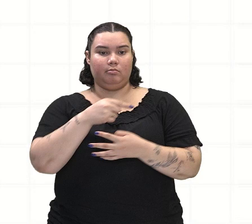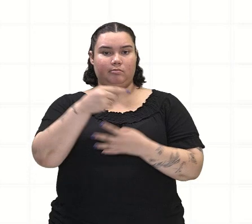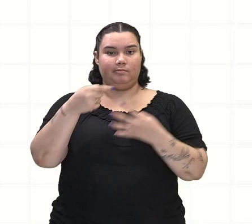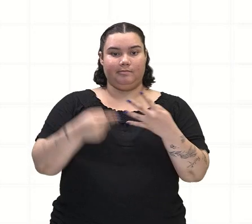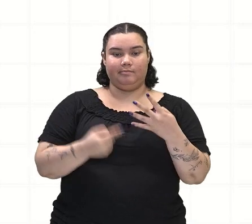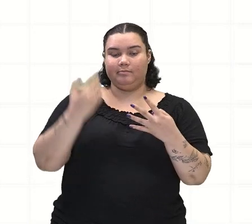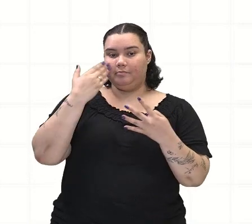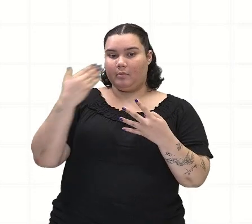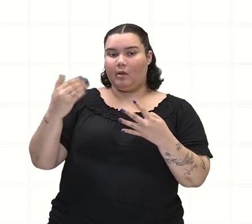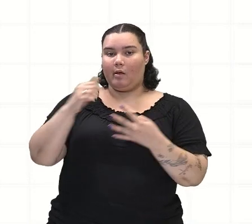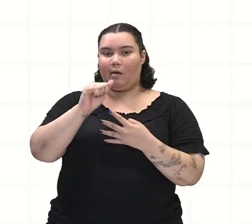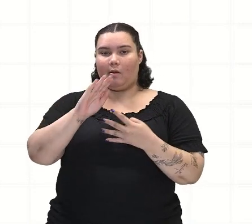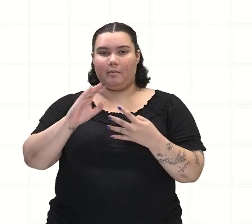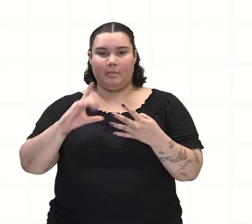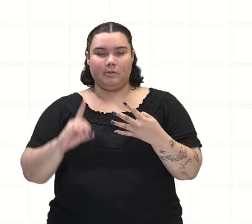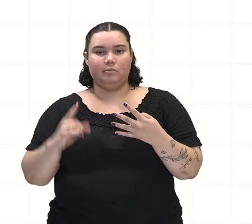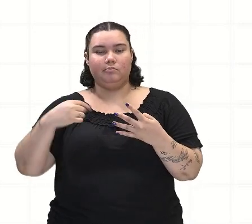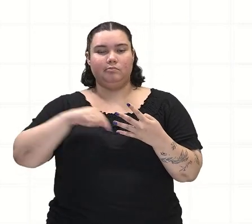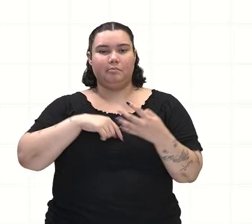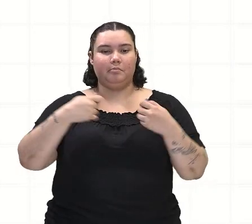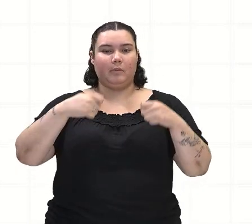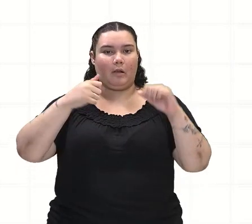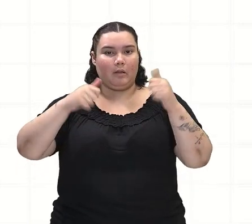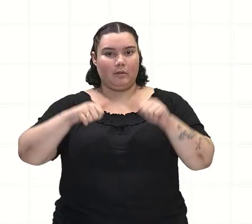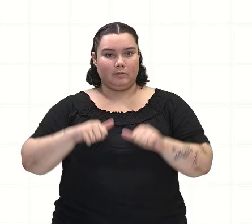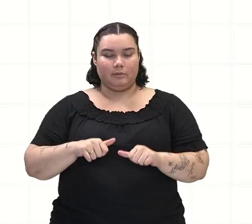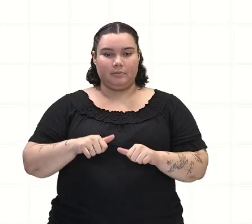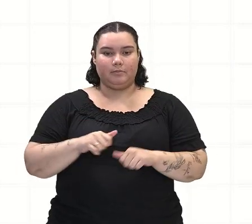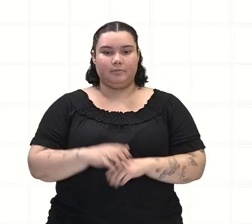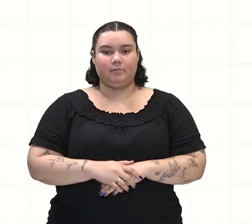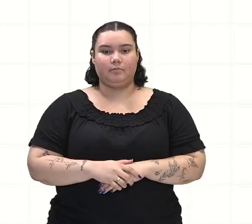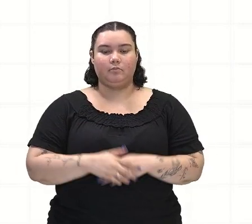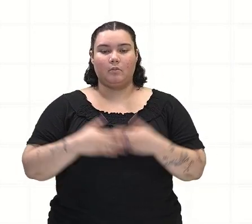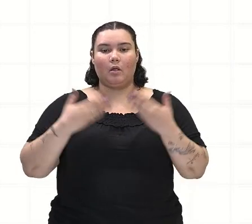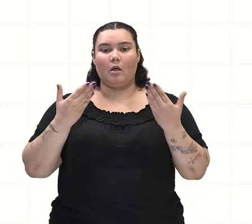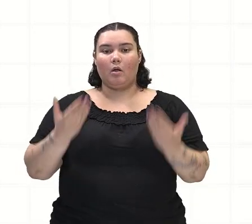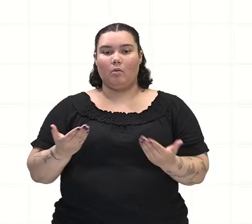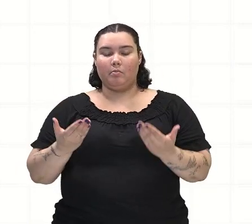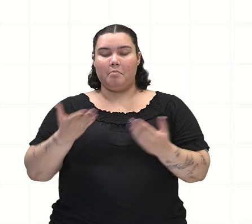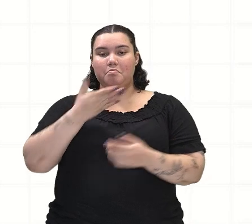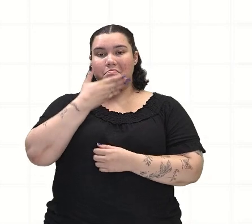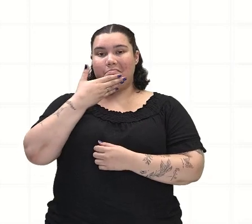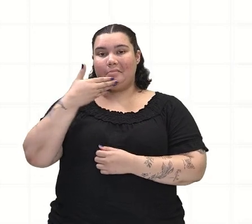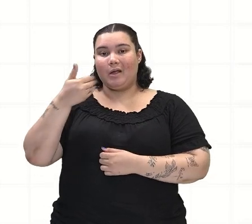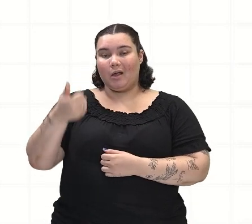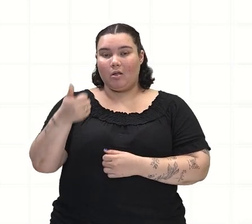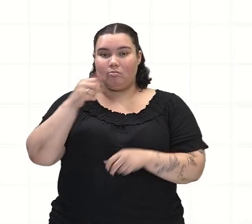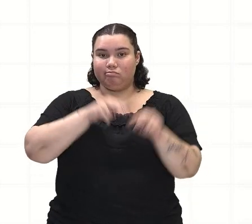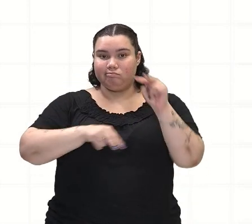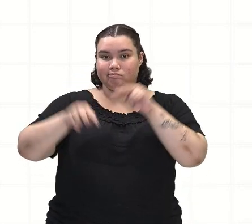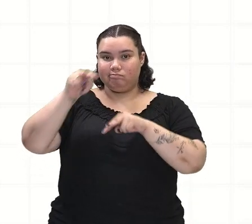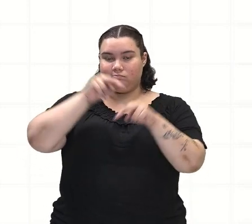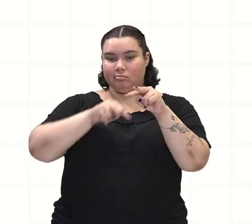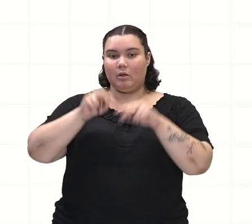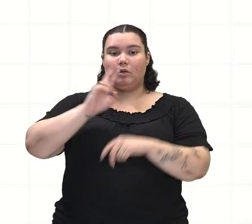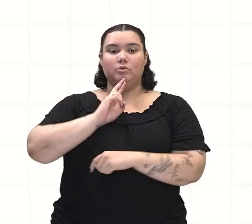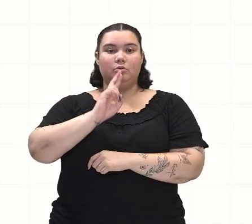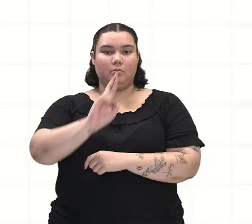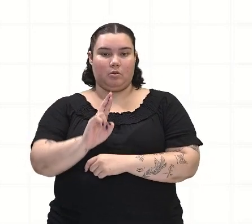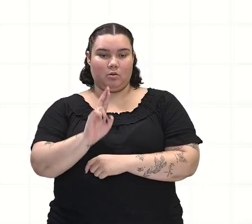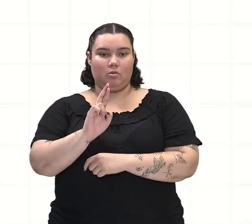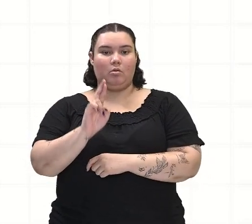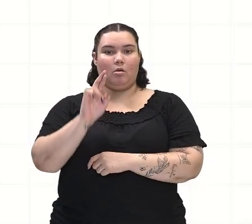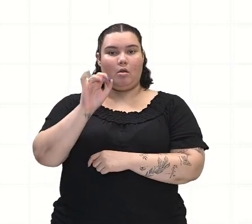que a gente deve analisar, certo? E para visualizar, né, melhor e vendo a resposta através